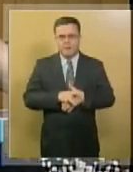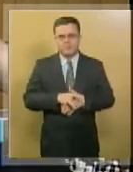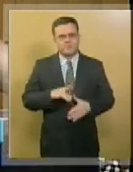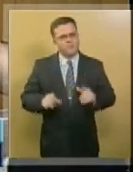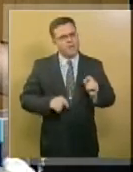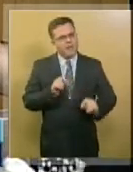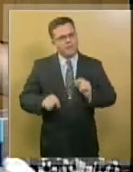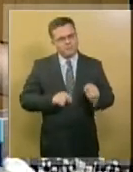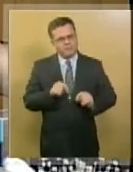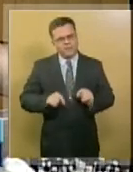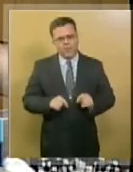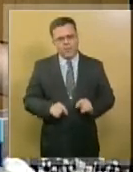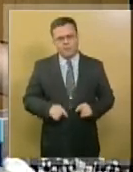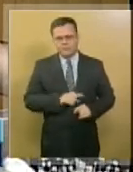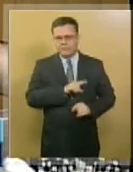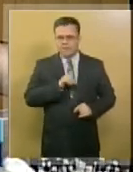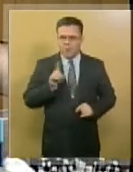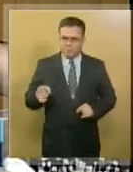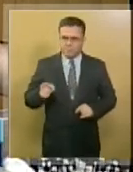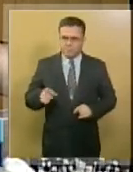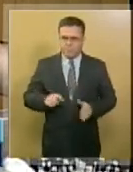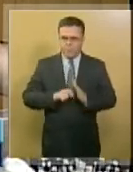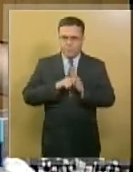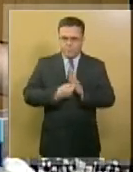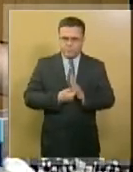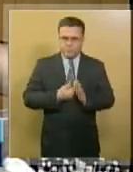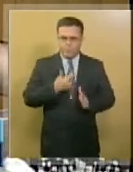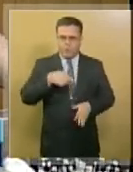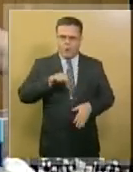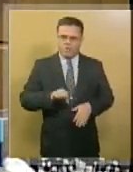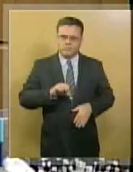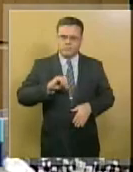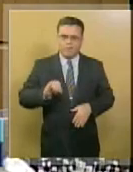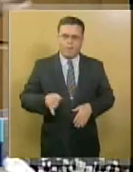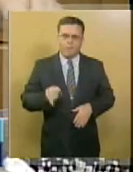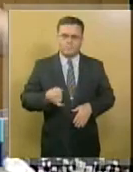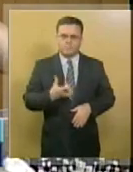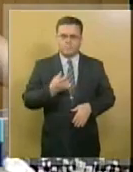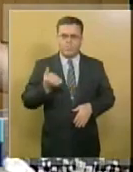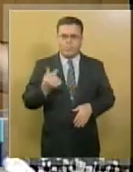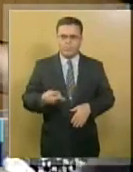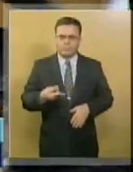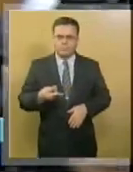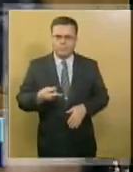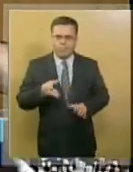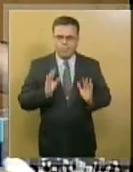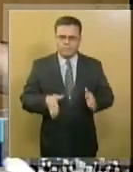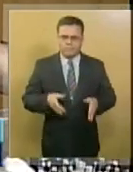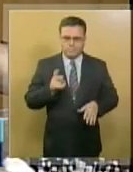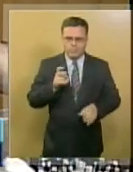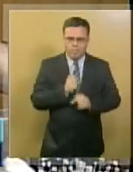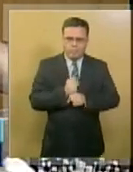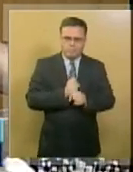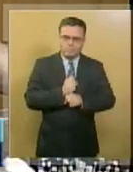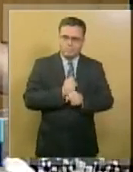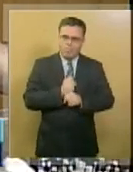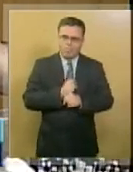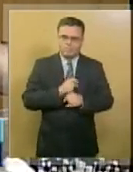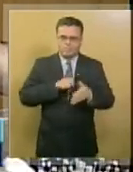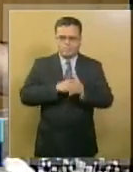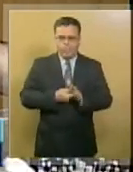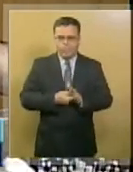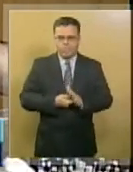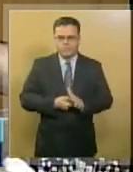Senhores, aquela casa foi interditada em 29 de janeiro de 2013, já vai completar agora 5 anos, porque